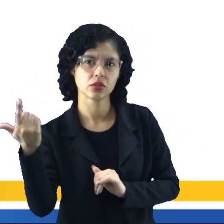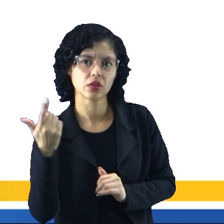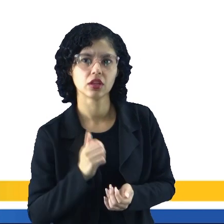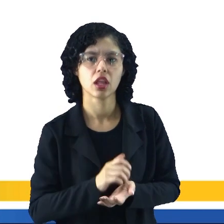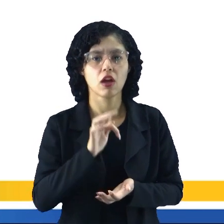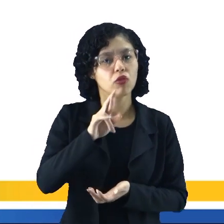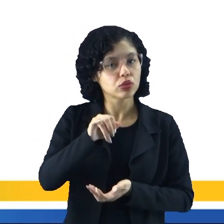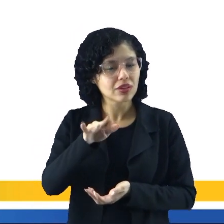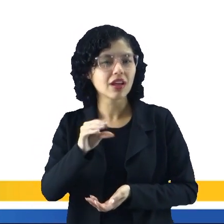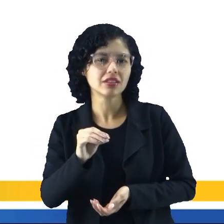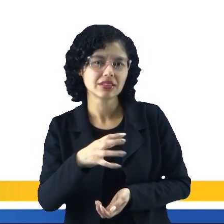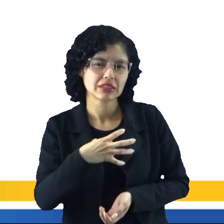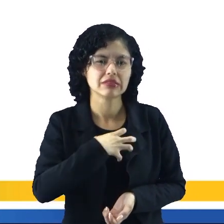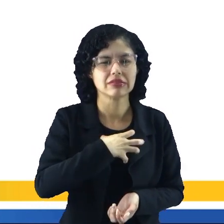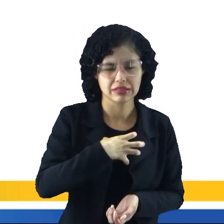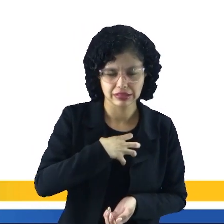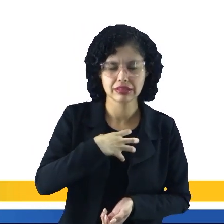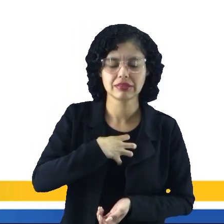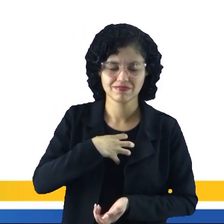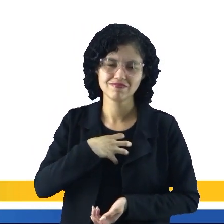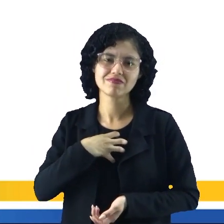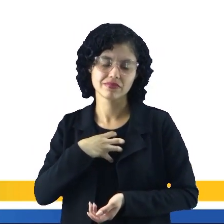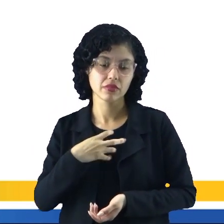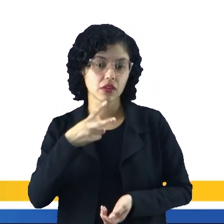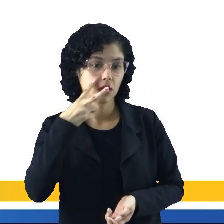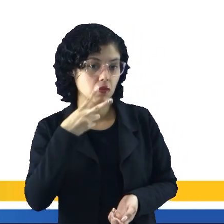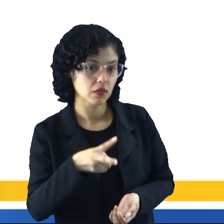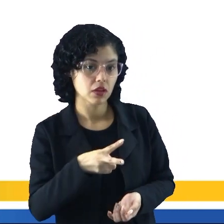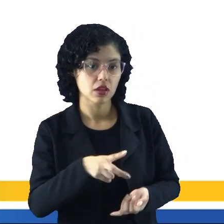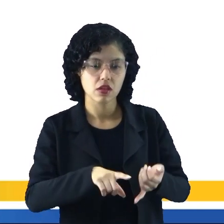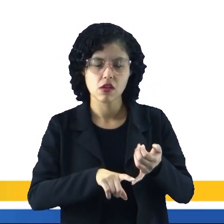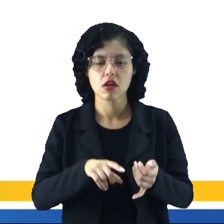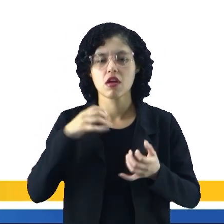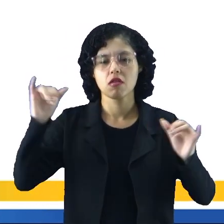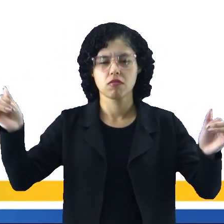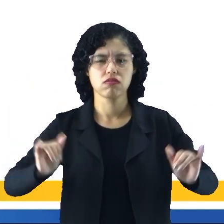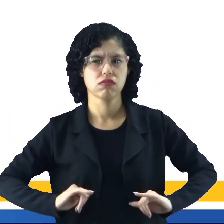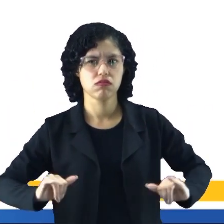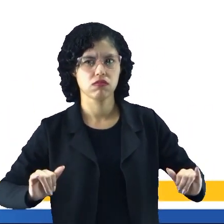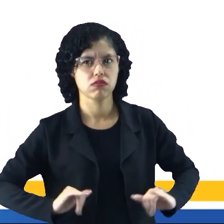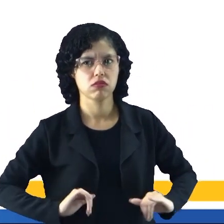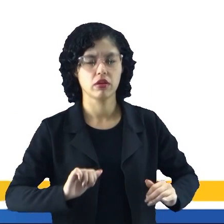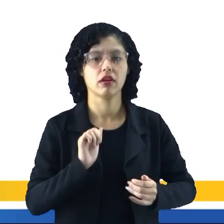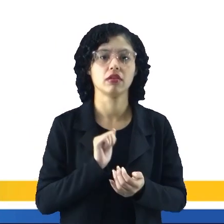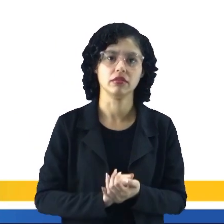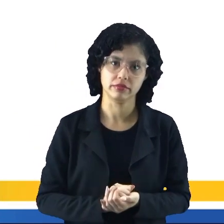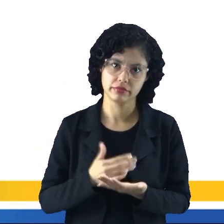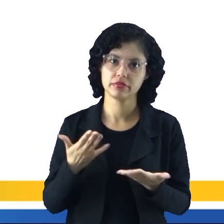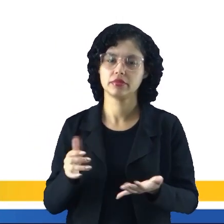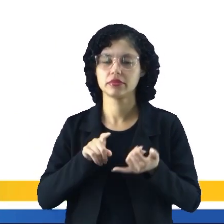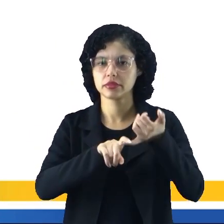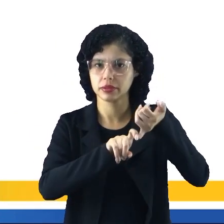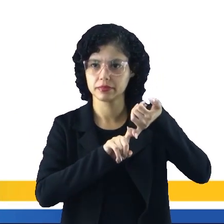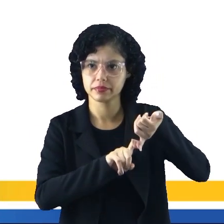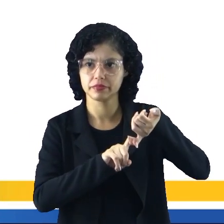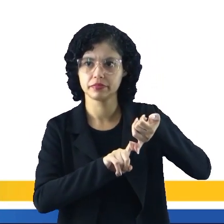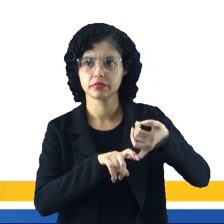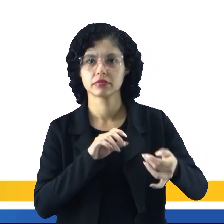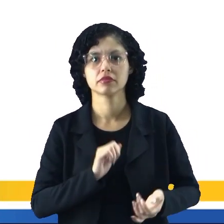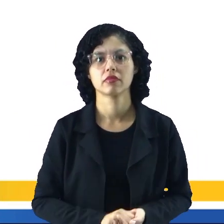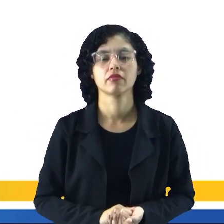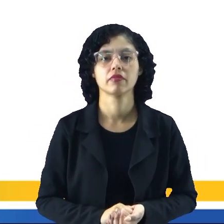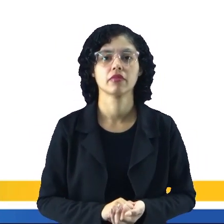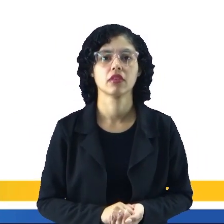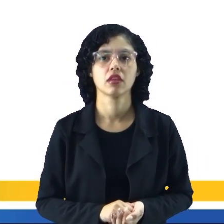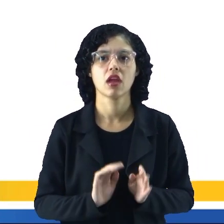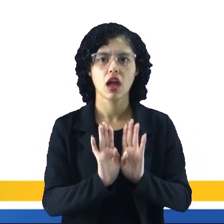internamente se sentia vingado ao observar Garcia sofrendo devido à morte da amante no trecho Fortunato